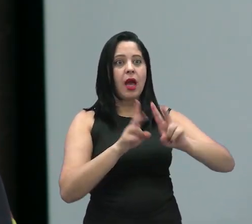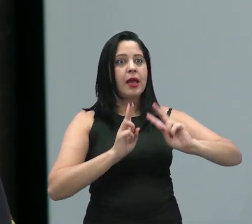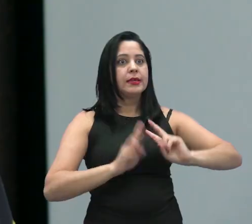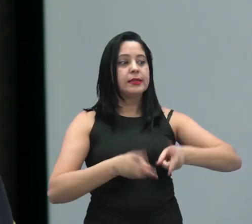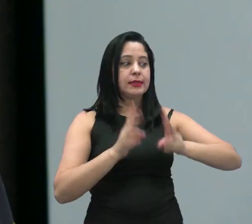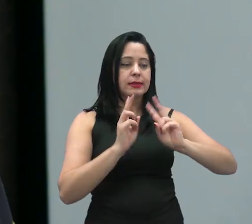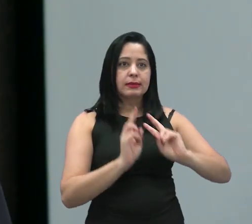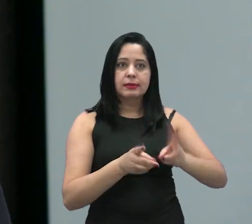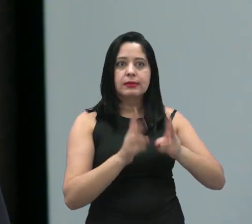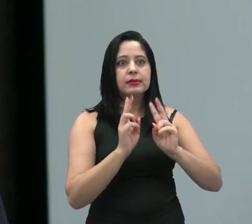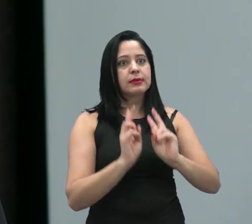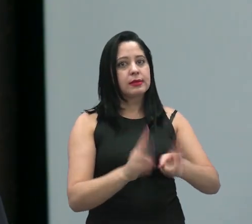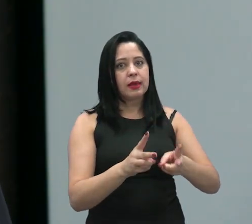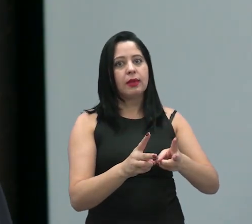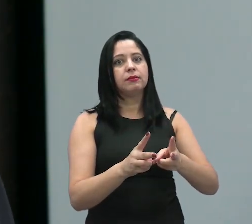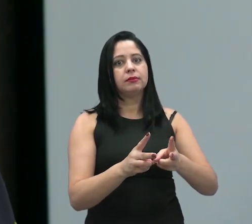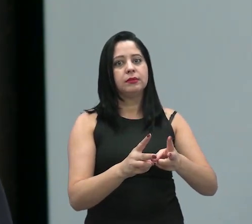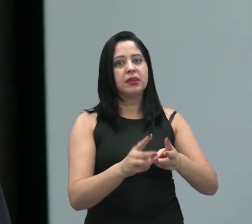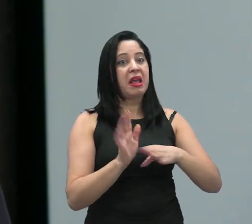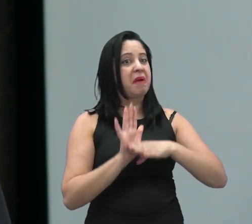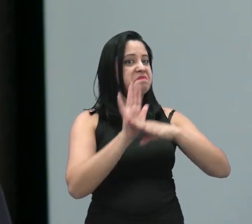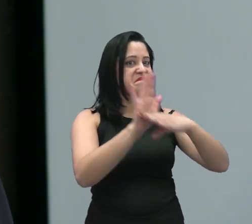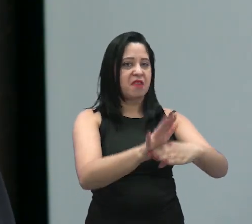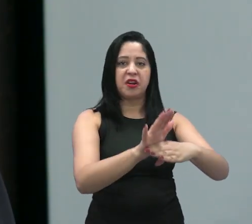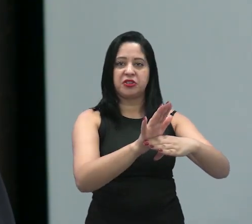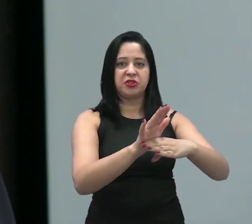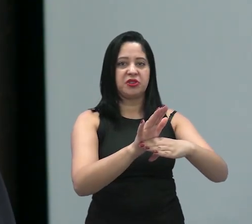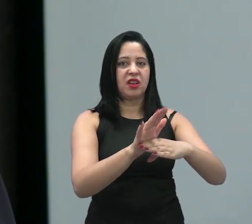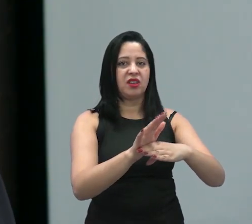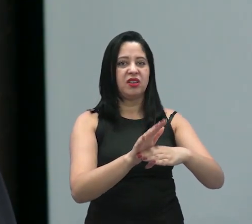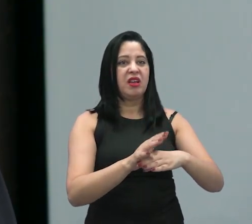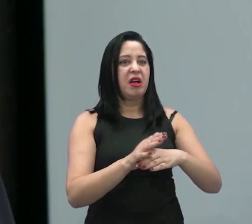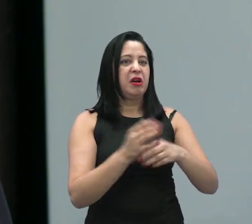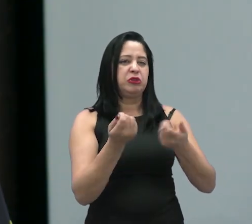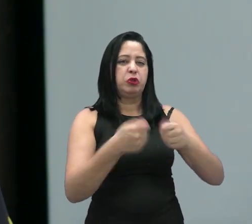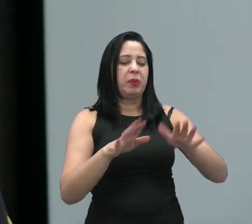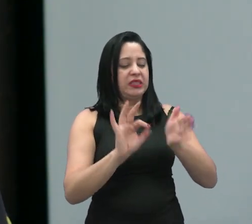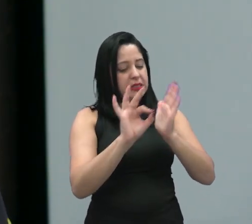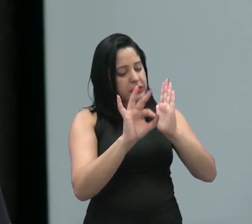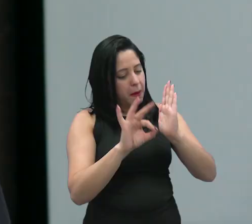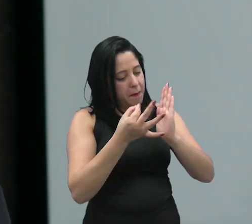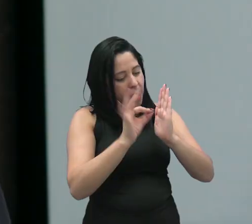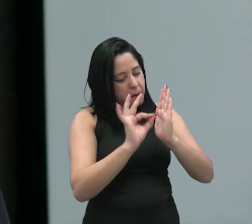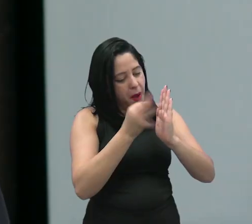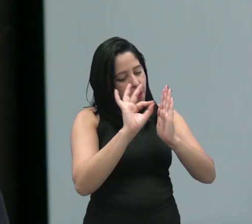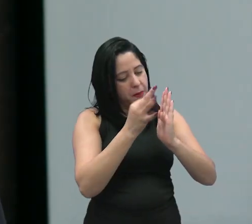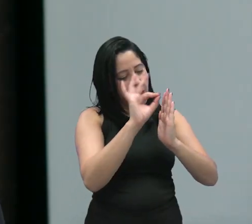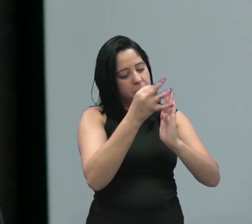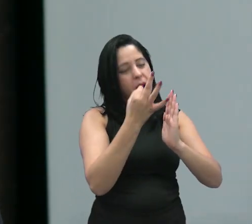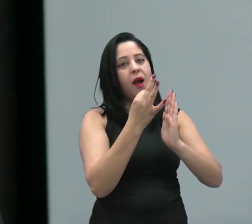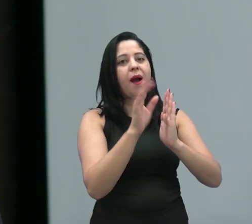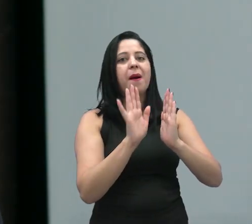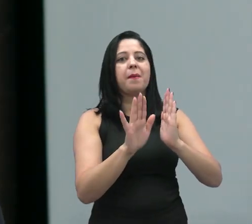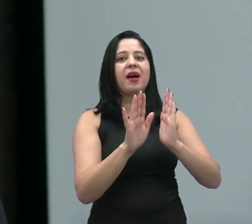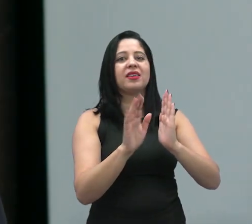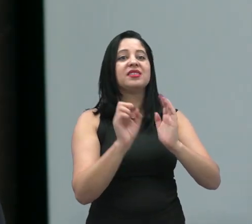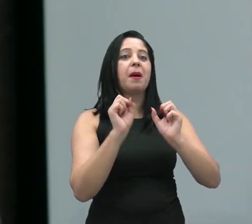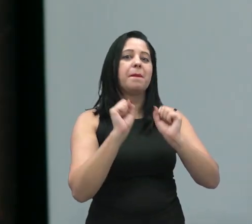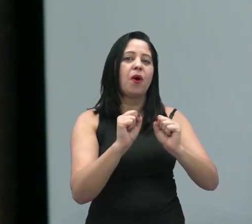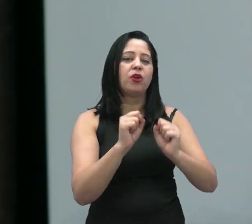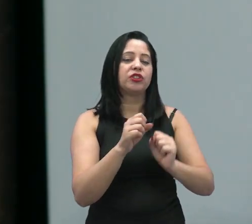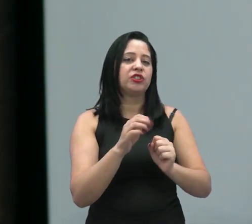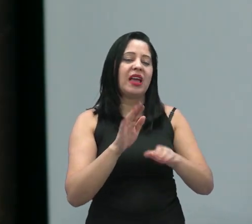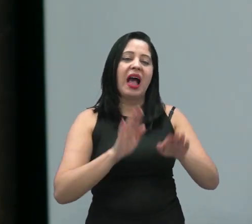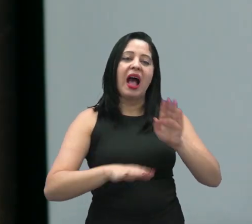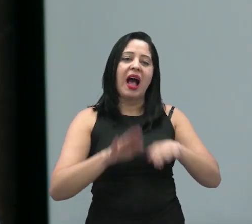acabam sempre sabendo que de alguma forma podem ajudar. Não necessariamente com uma agulha e linha, não necessariamente costurando, mas